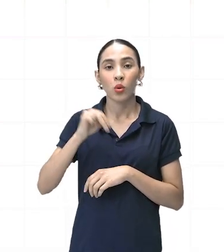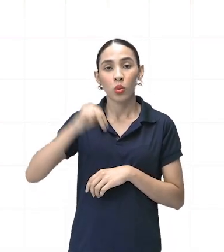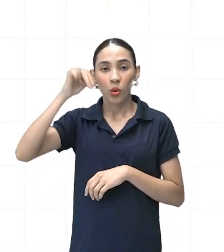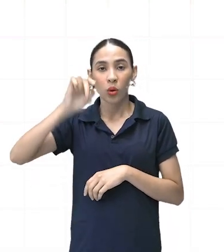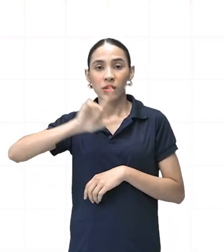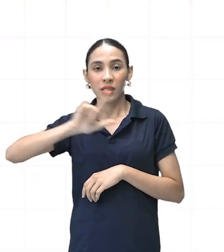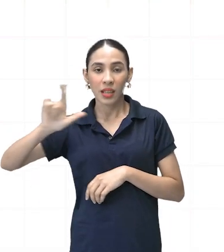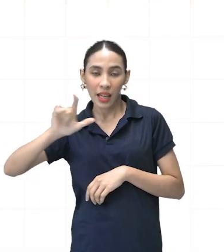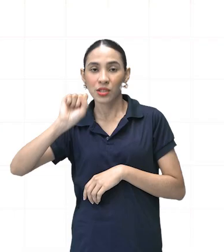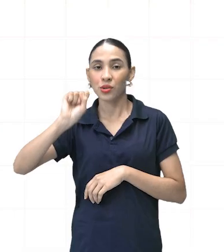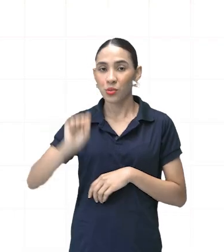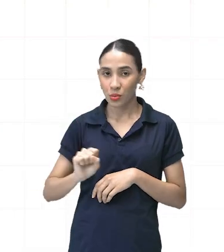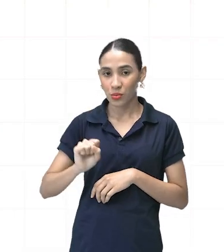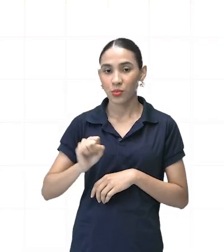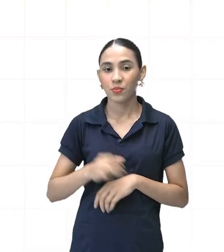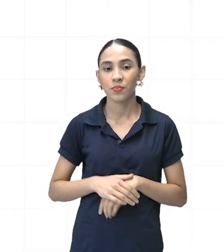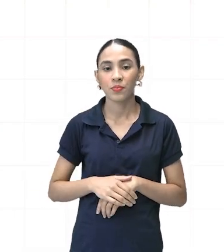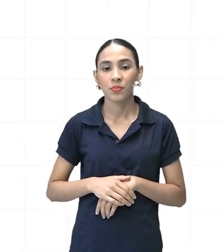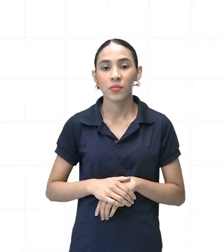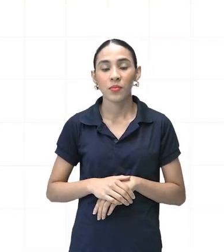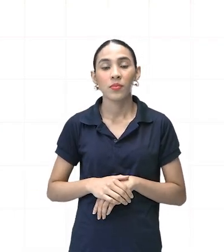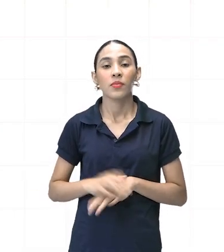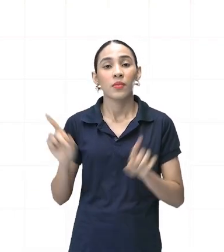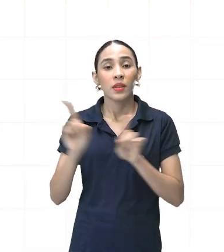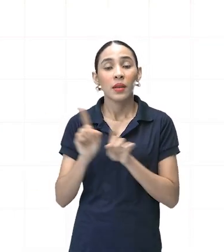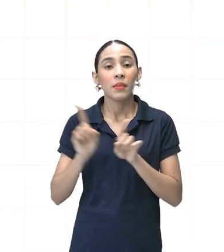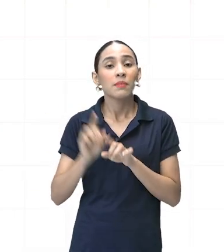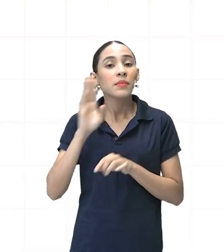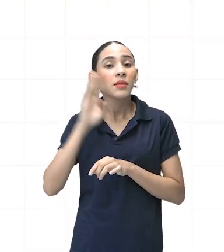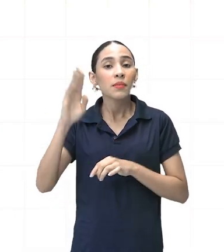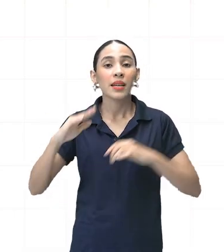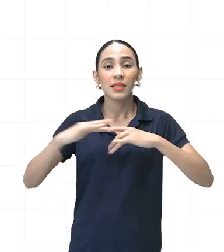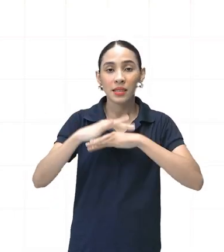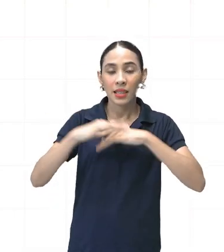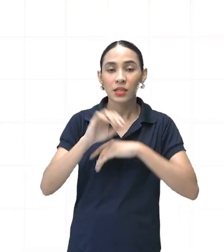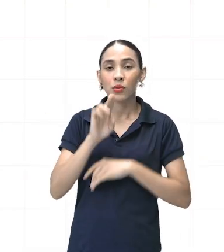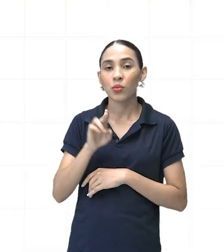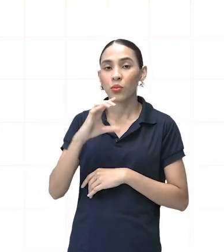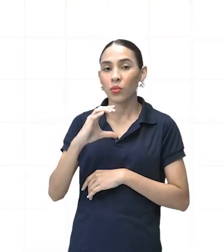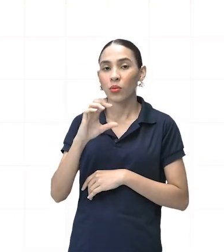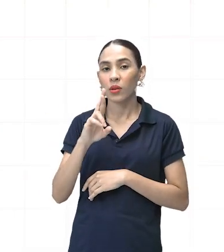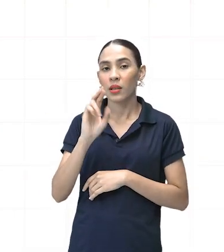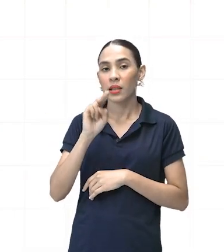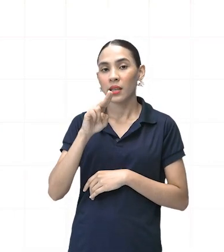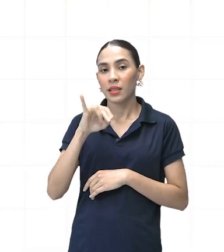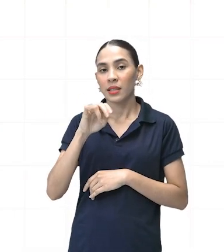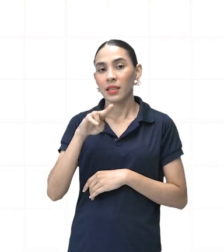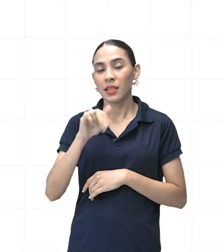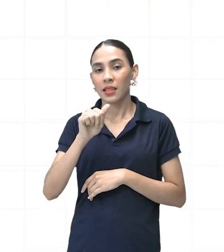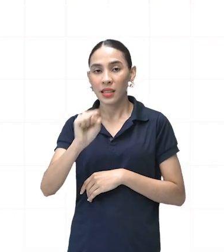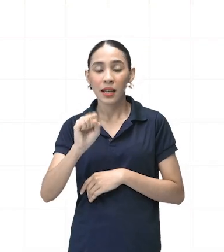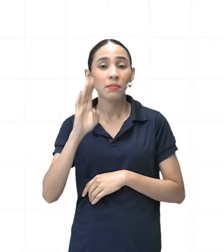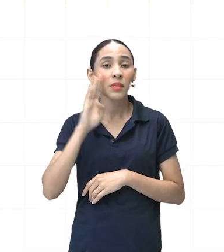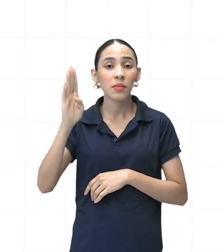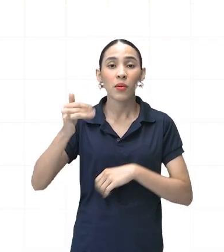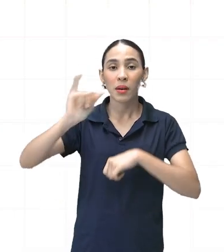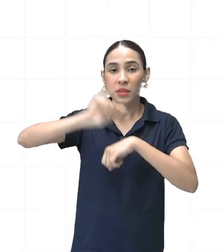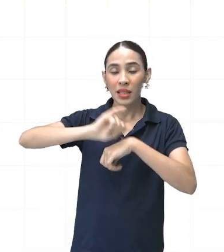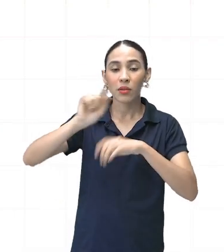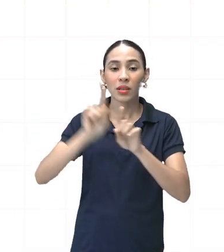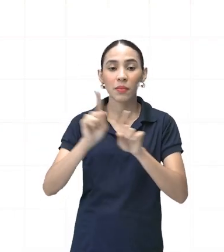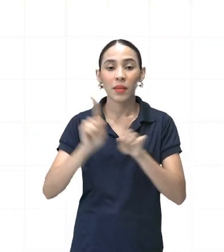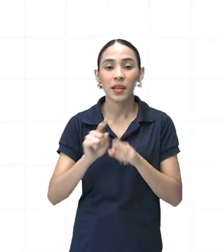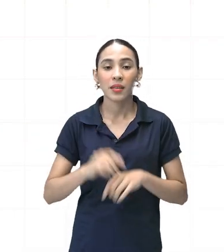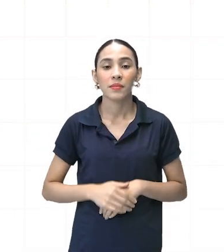norte, leste e sul, tá? Em direção às principais cidades ucranianas, incluindo, né, a capital,